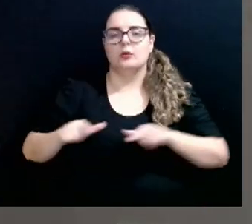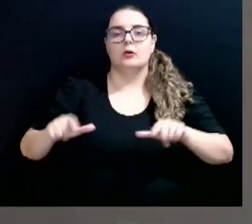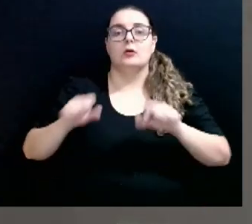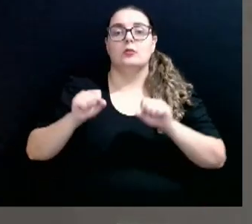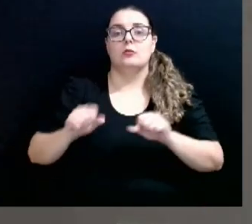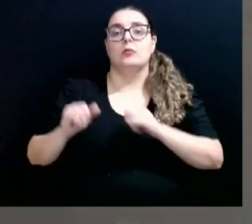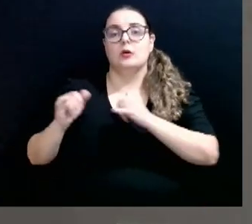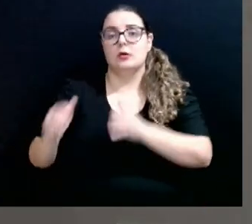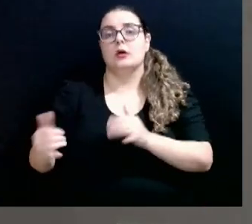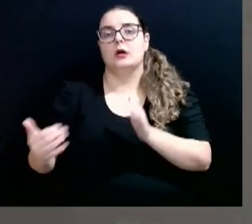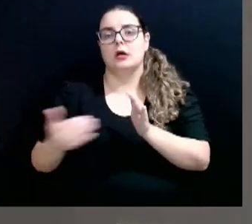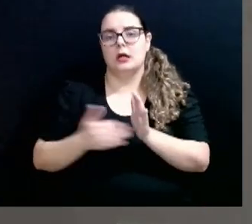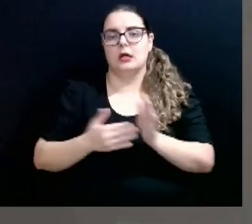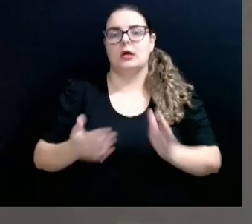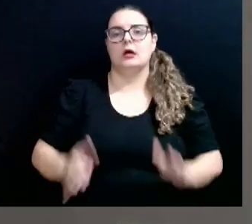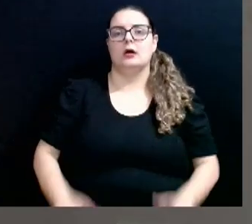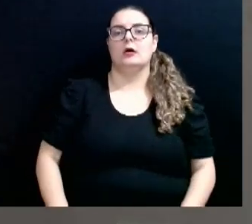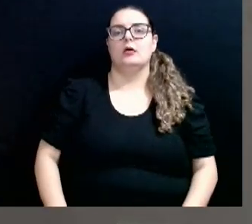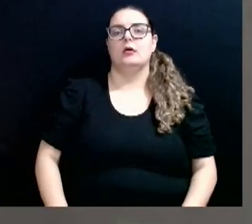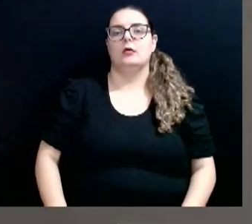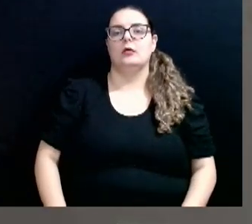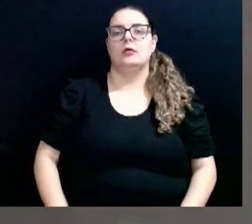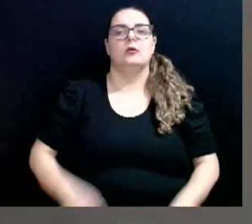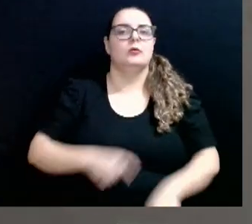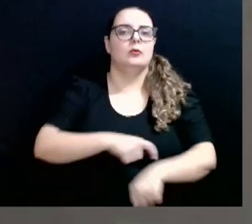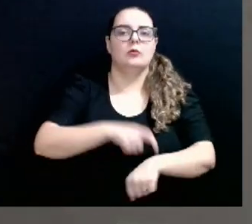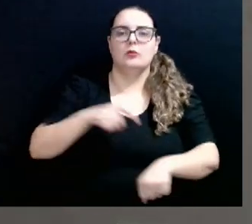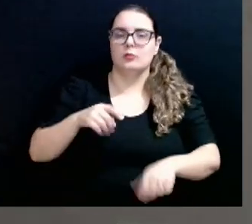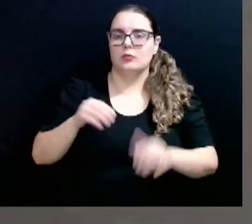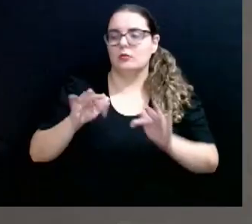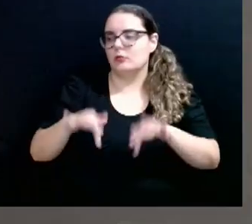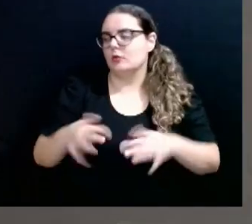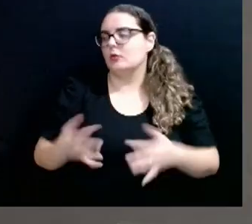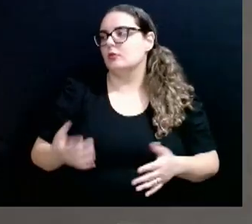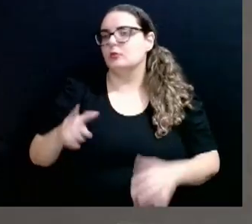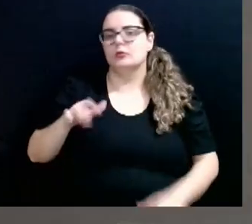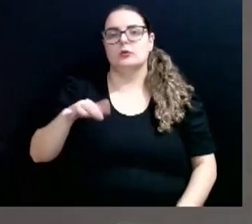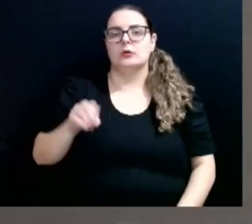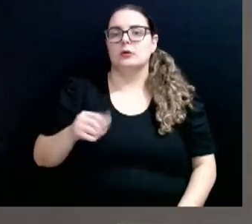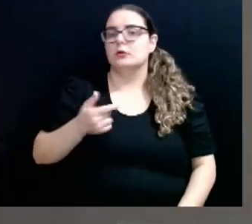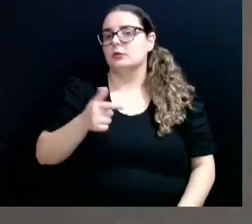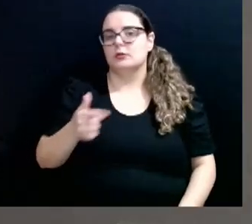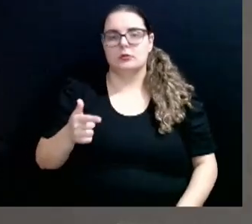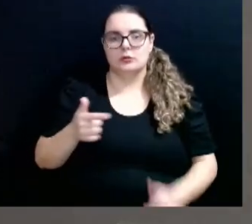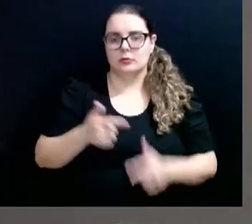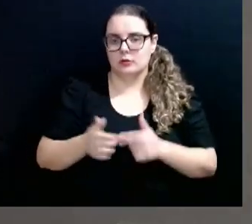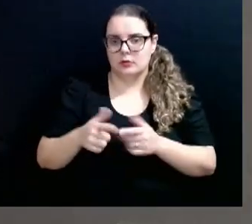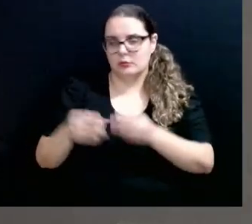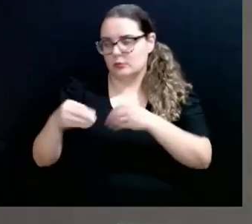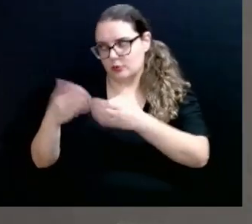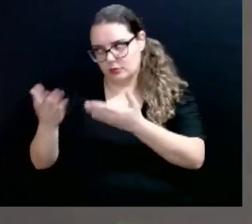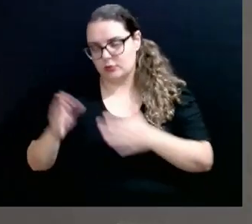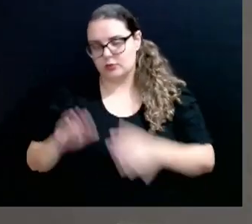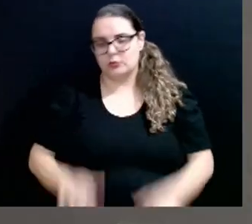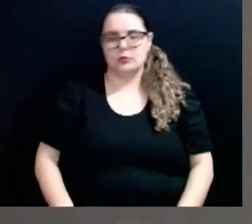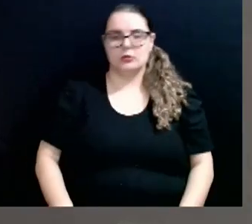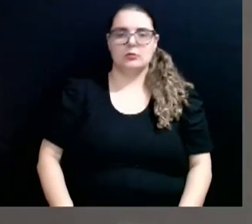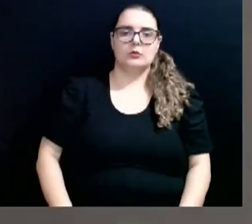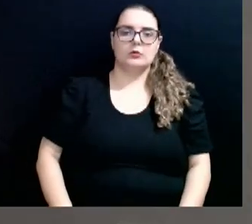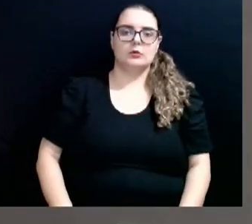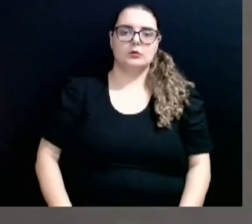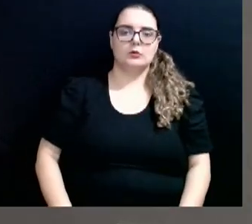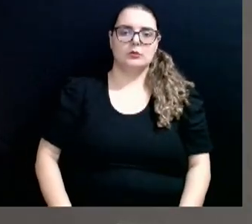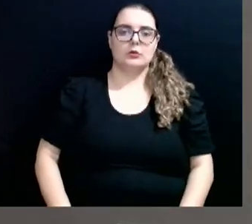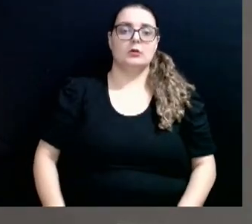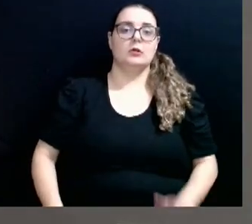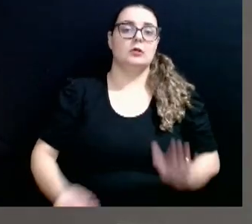até o último minuto de encerramento do leilão, sem nenhum tipo de prejuízo para você. Esse último minuto